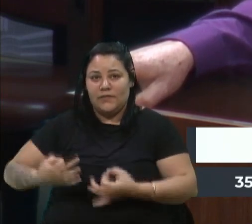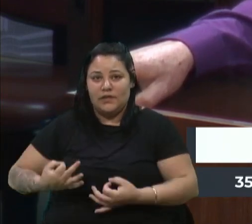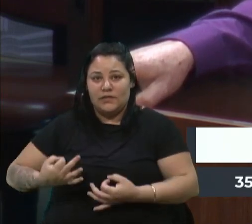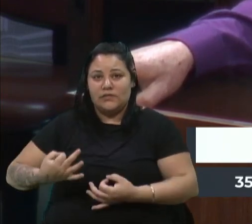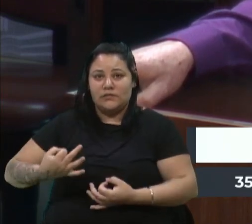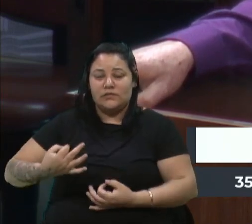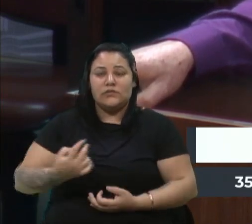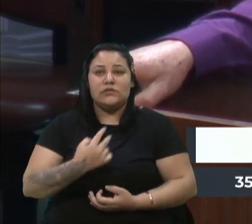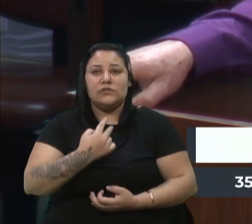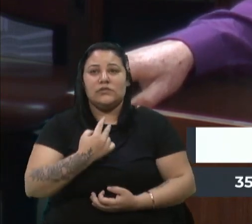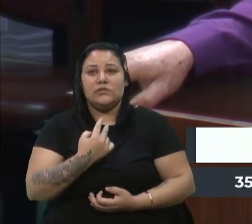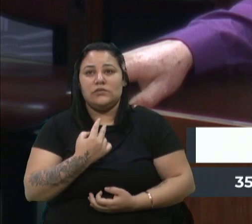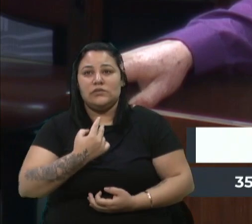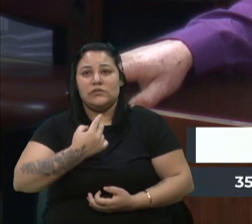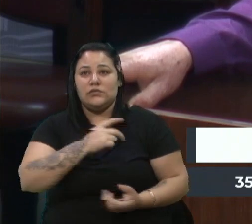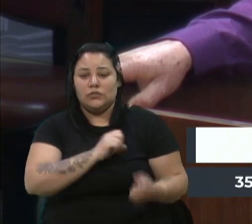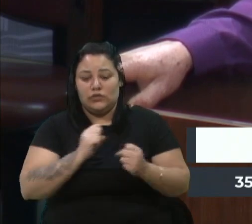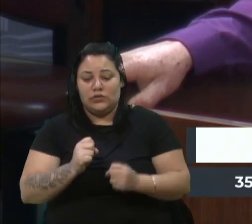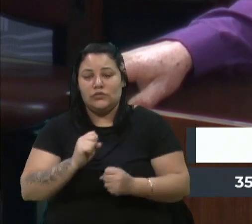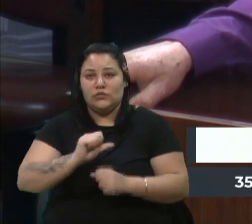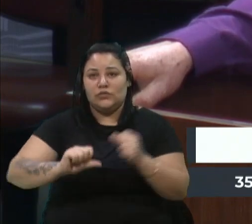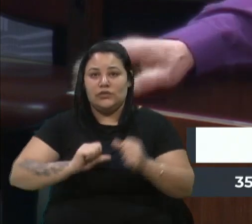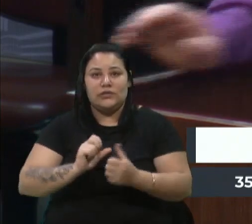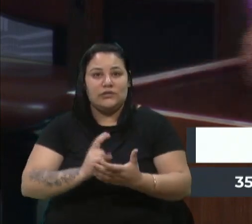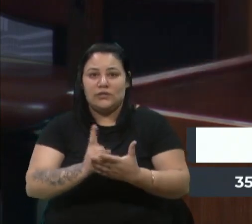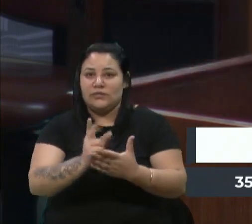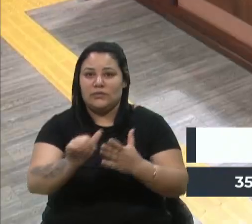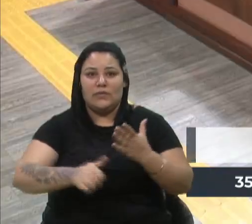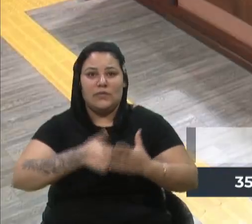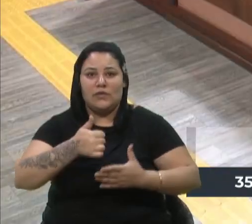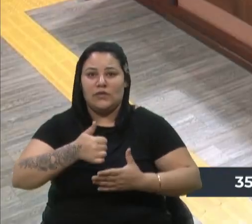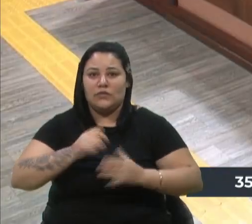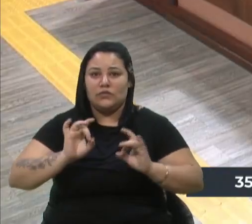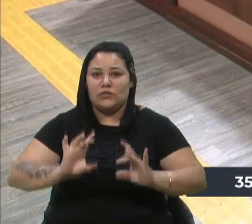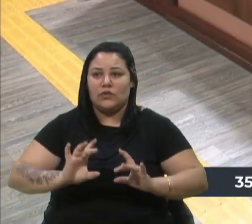mudar e sempre para melhorar. Era isso. Obrigado. Em declaração.